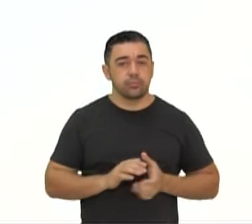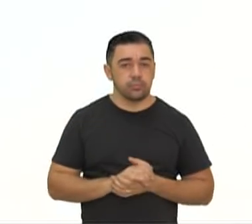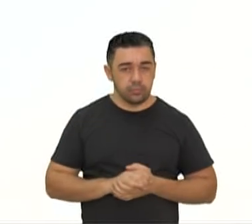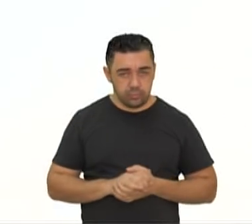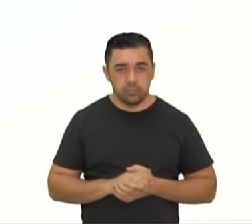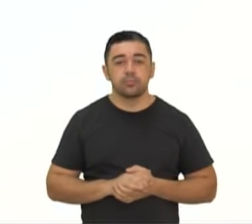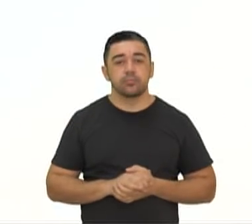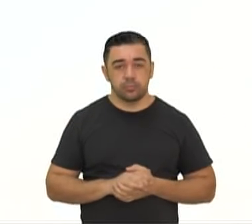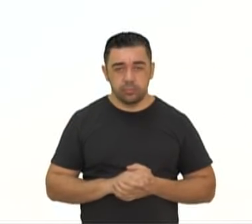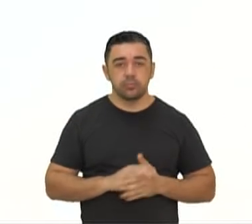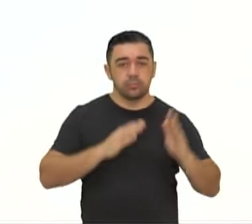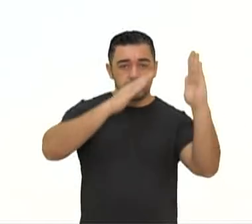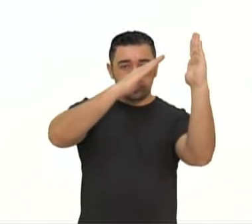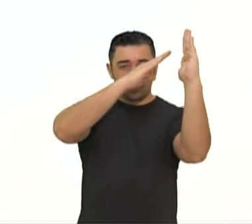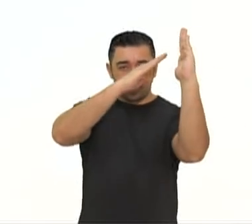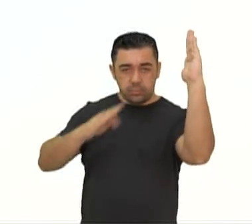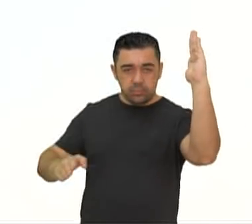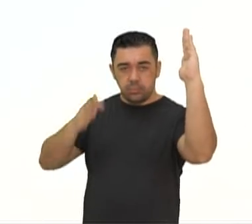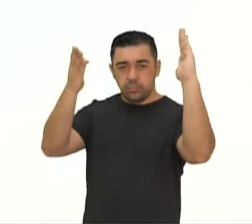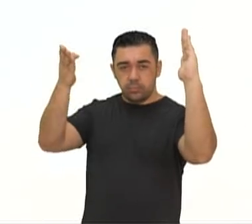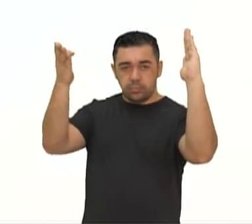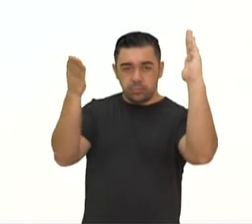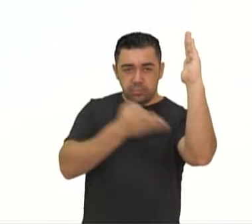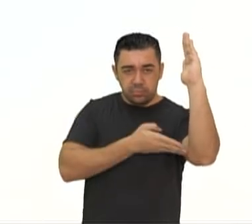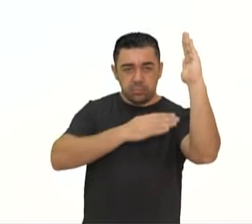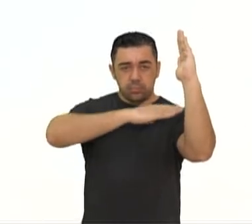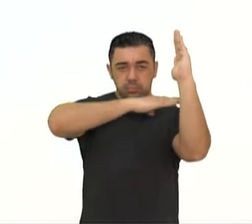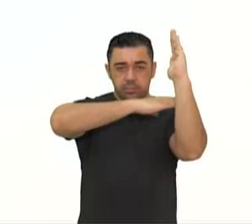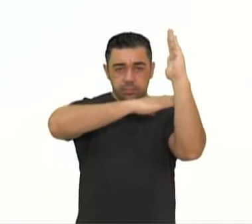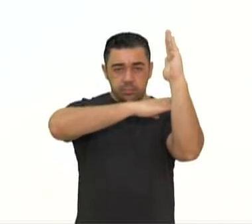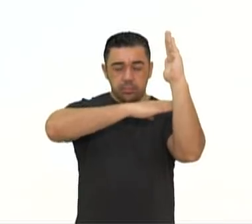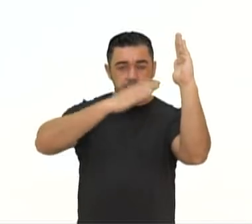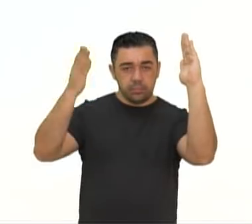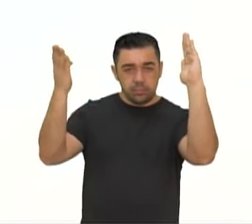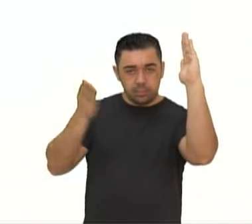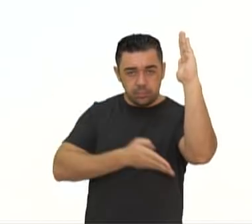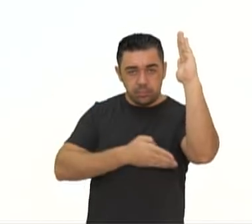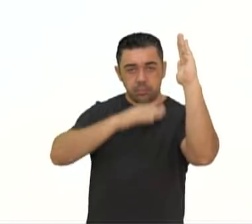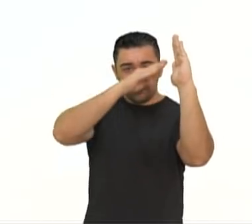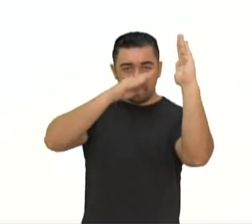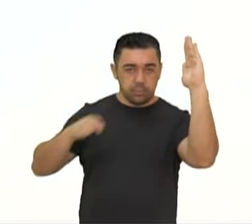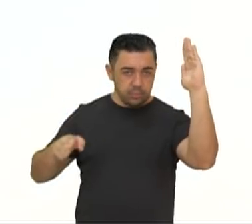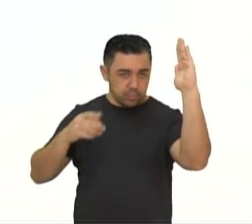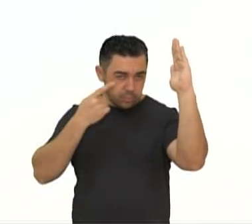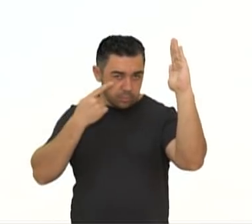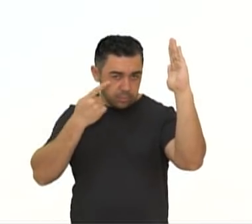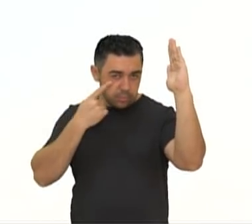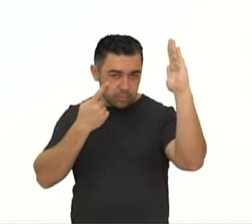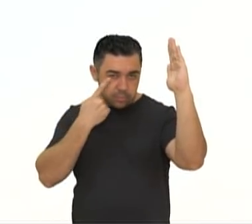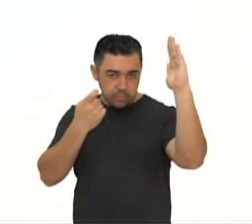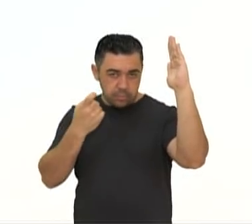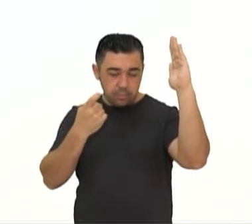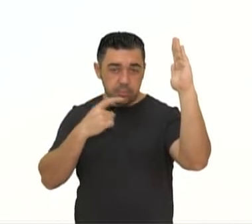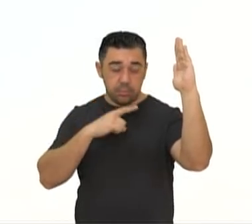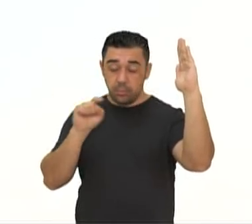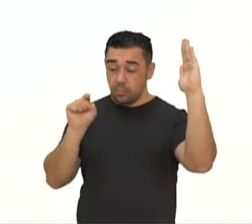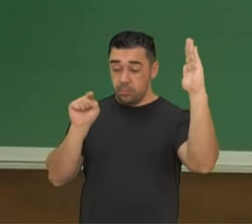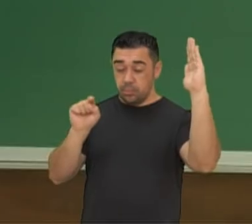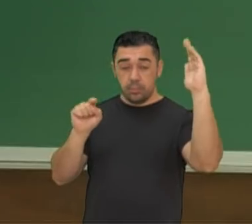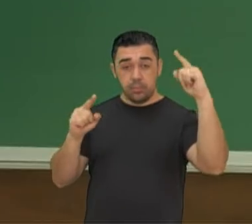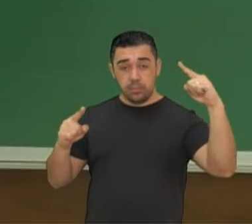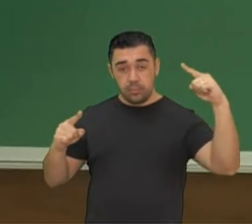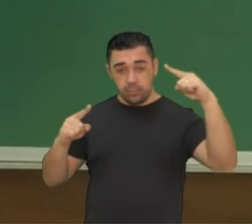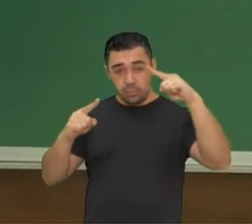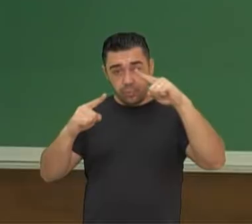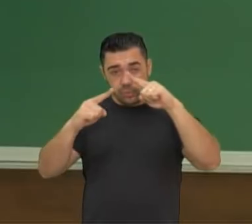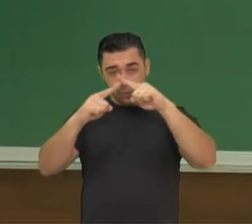As duas retas das duas equações, ó. X mais y é igual a 4, x menos y é igual a 6. Olha que interessante. Tem um ponto em que as duas retas